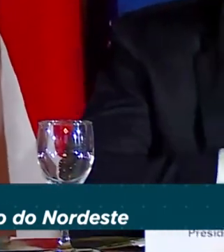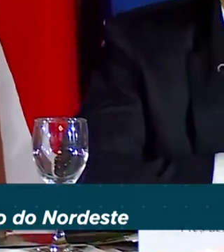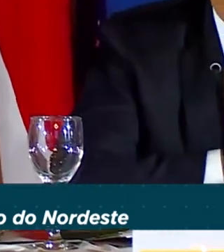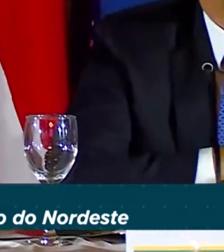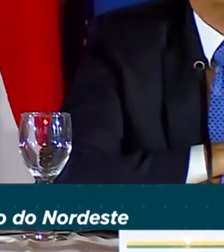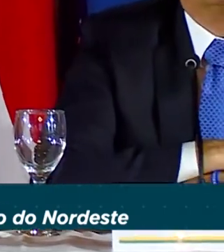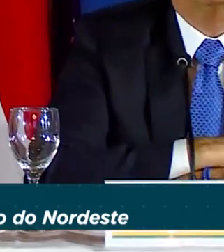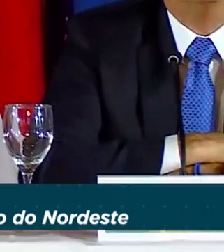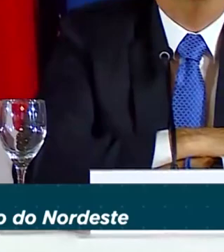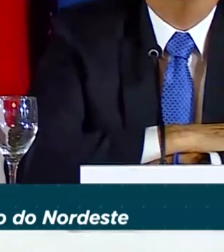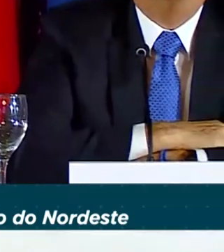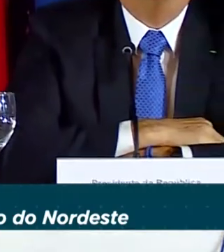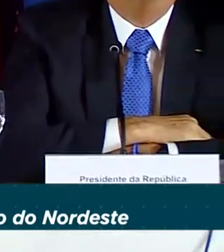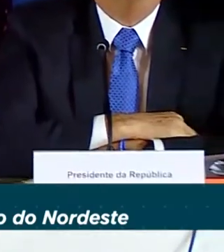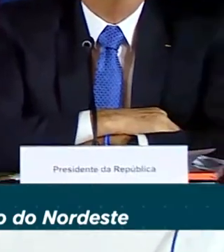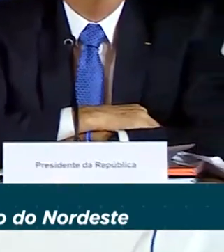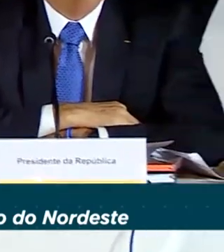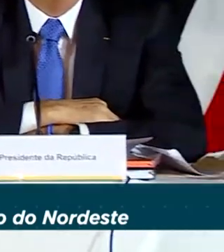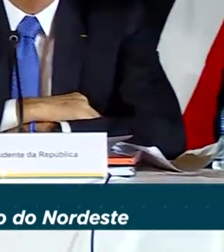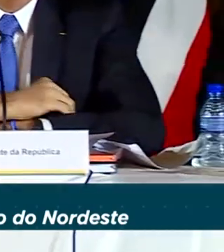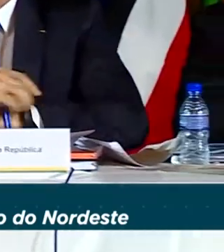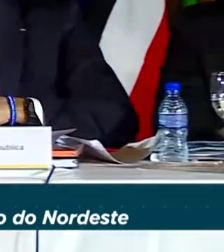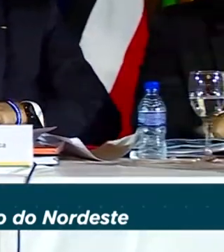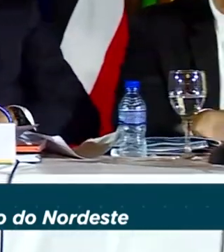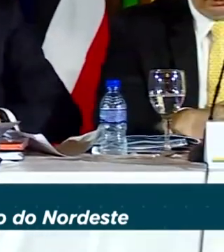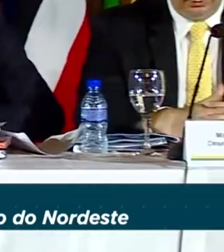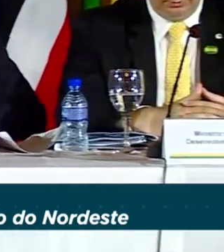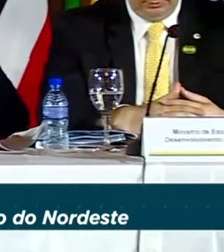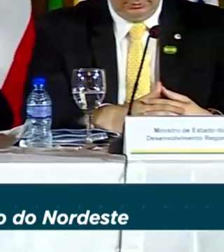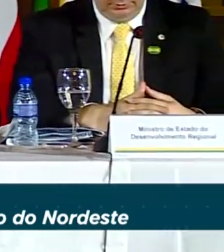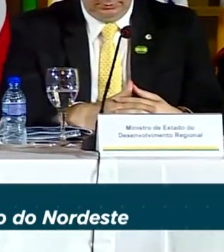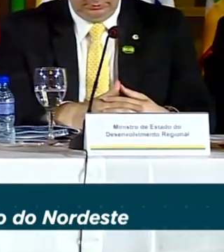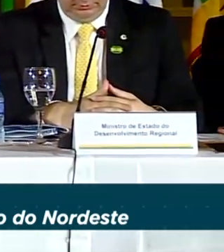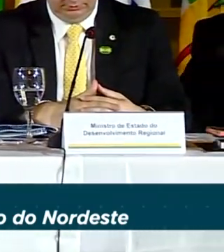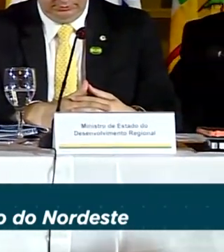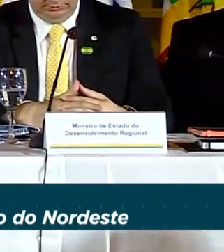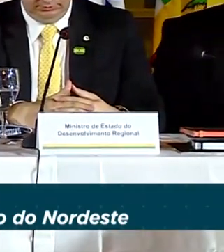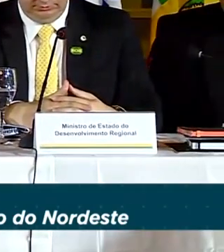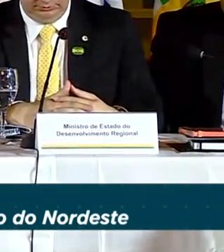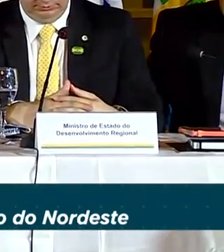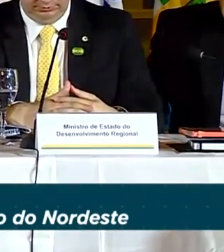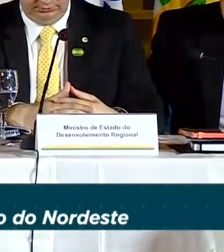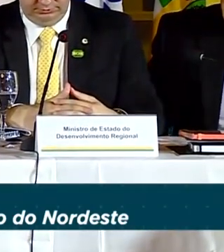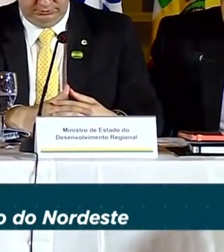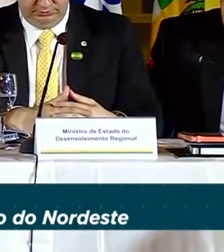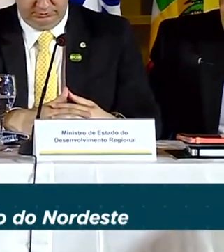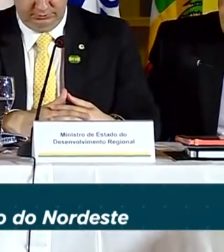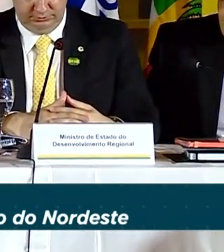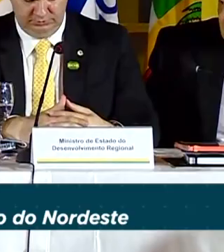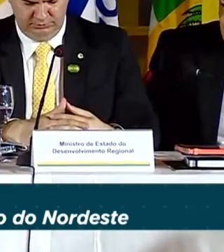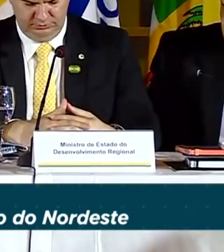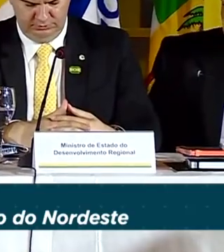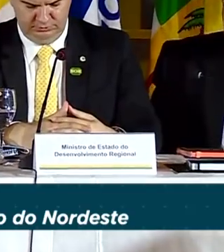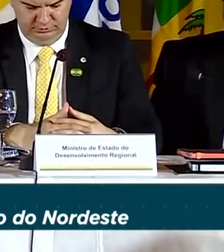Senhoras e senhores, com a palavra, o presidente da República, Jair Bolsonaro.